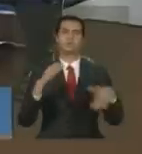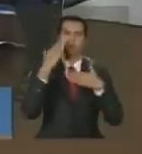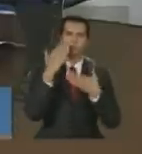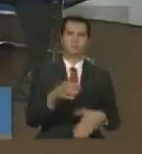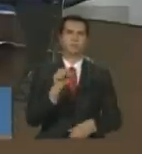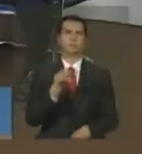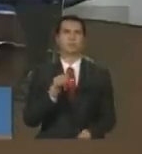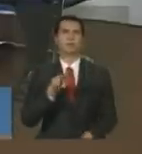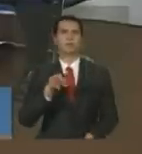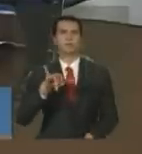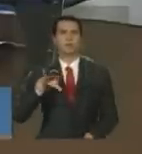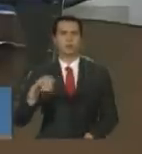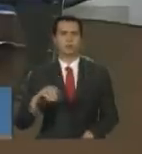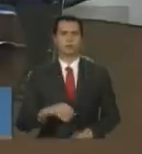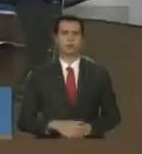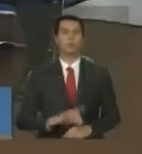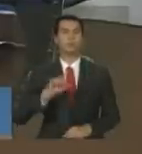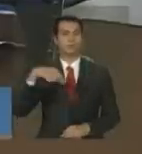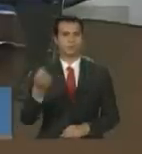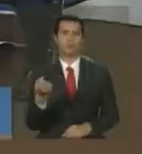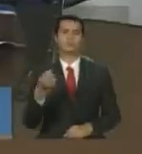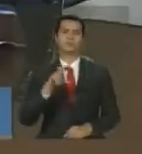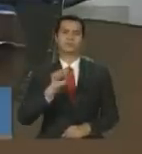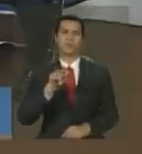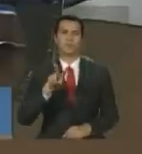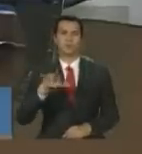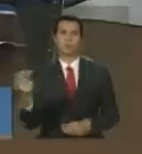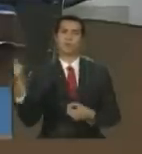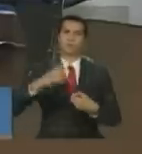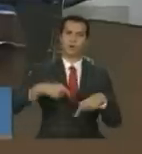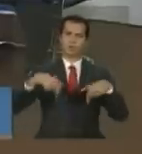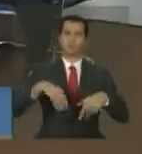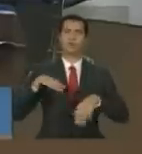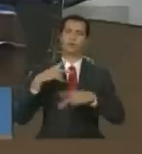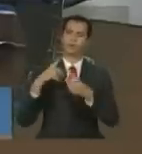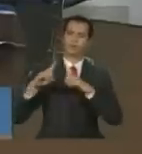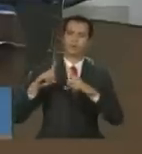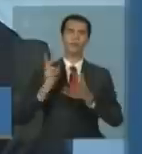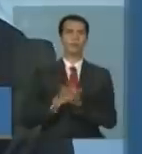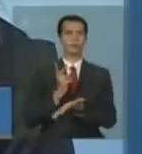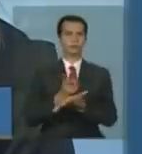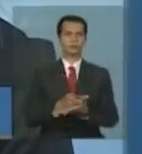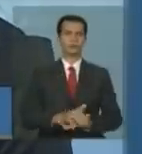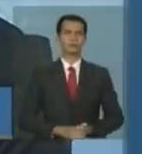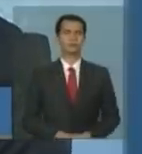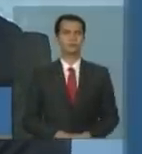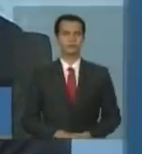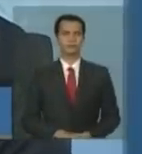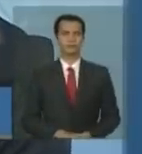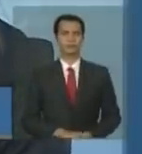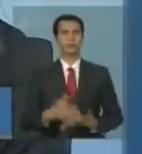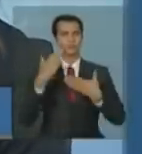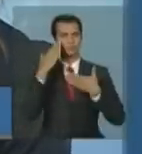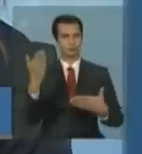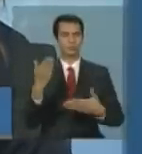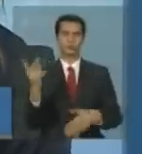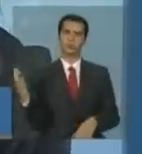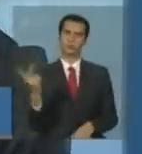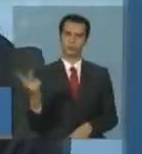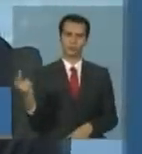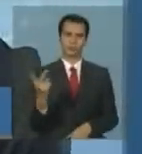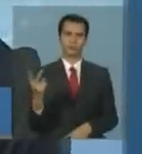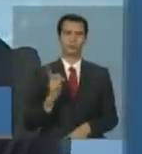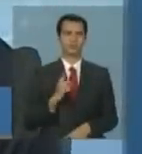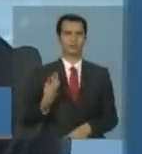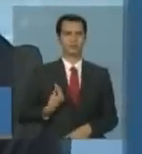a gente ainda volta, Sávio, para conversar mais um pouquinho sobre isso. Luiz, obrigada demais por sua participação. Bom, obrigada, então, aos dois participantes